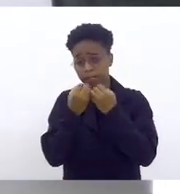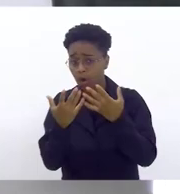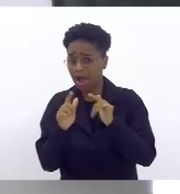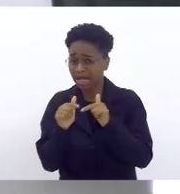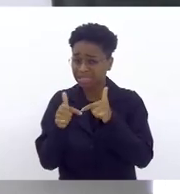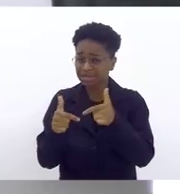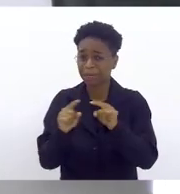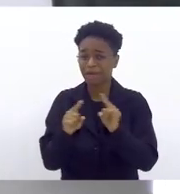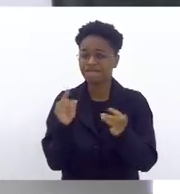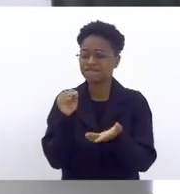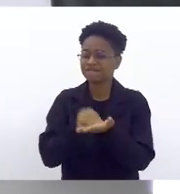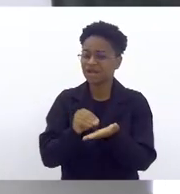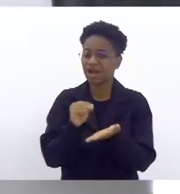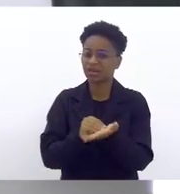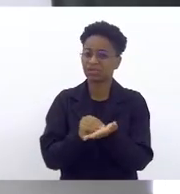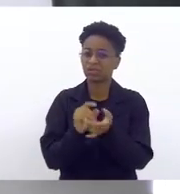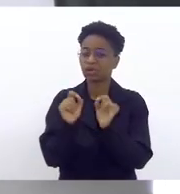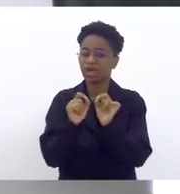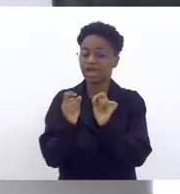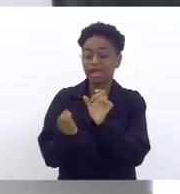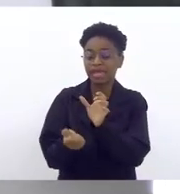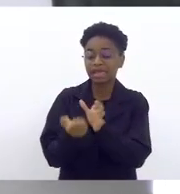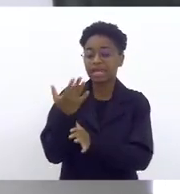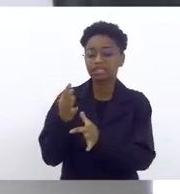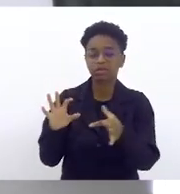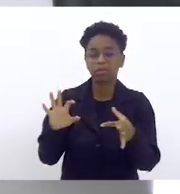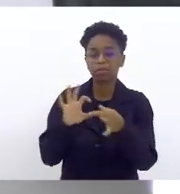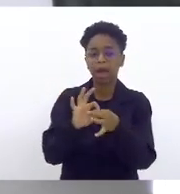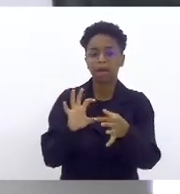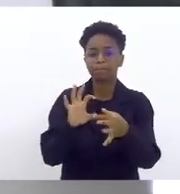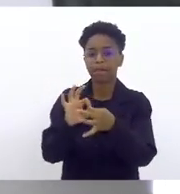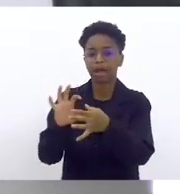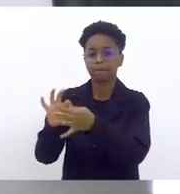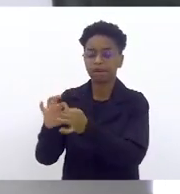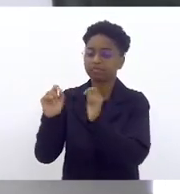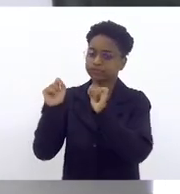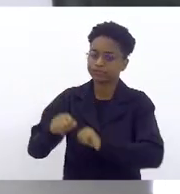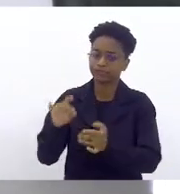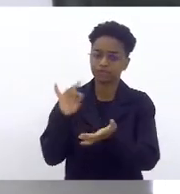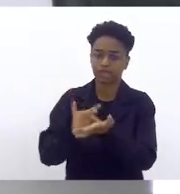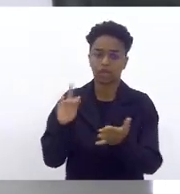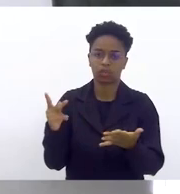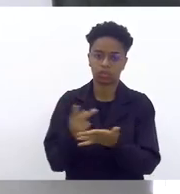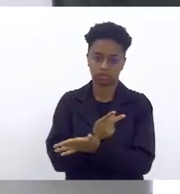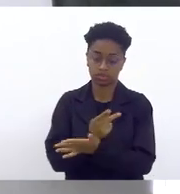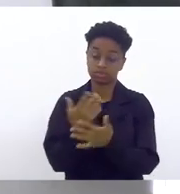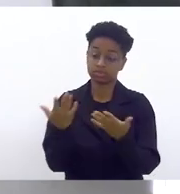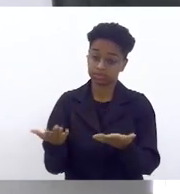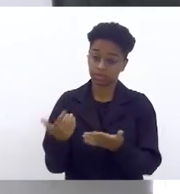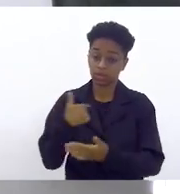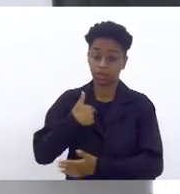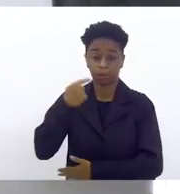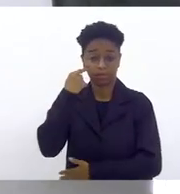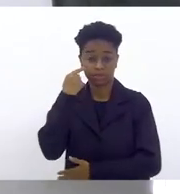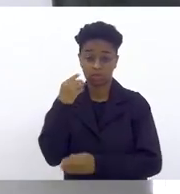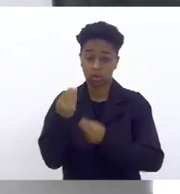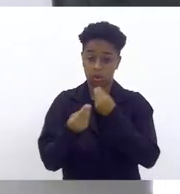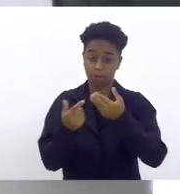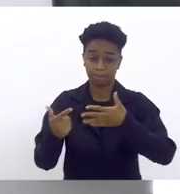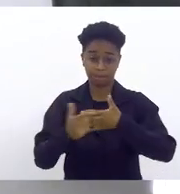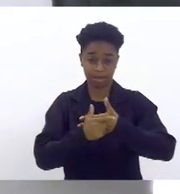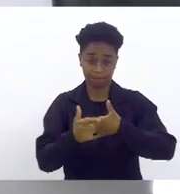mas falta exatamente criação de elos para que isso se efetive então pensando um pouco no papel